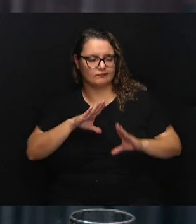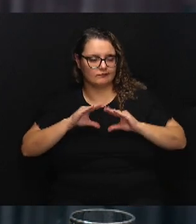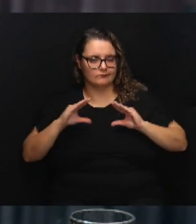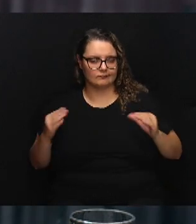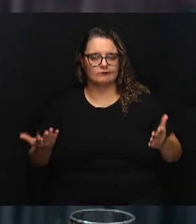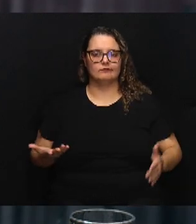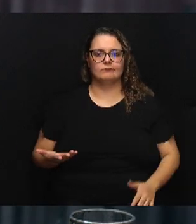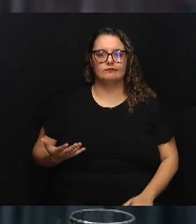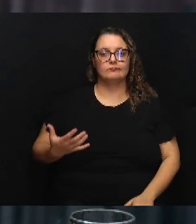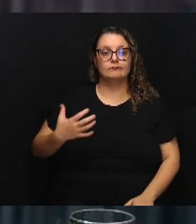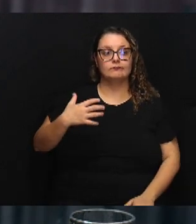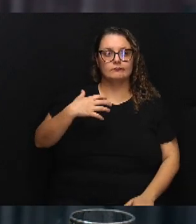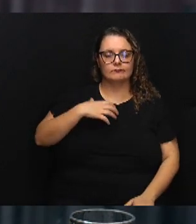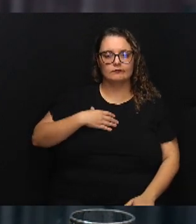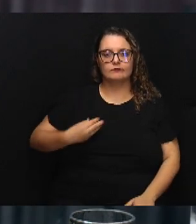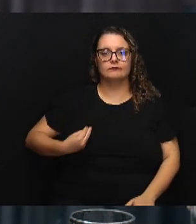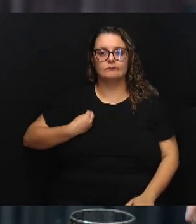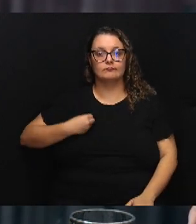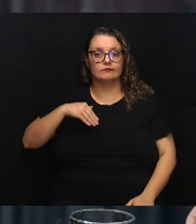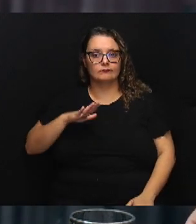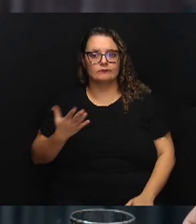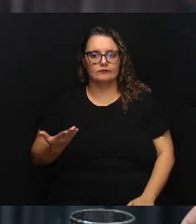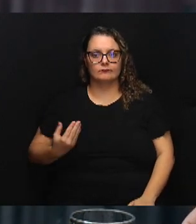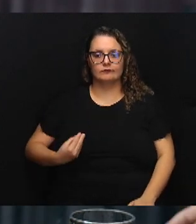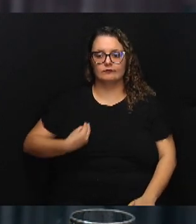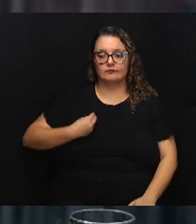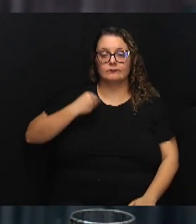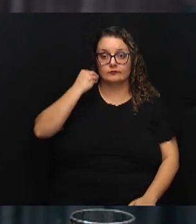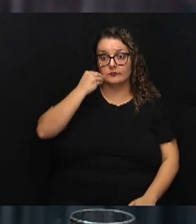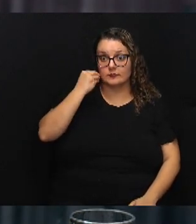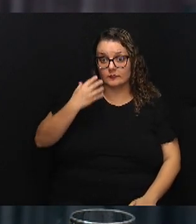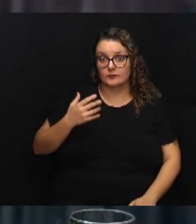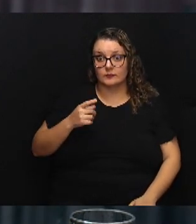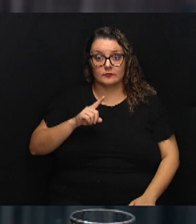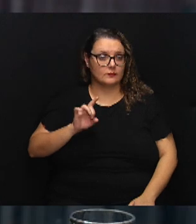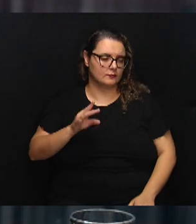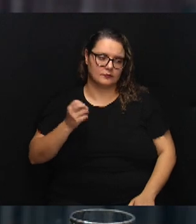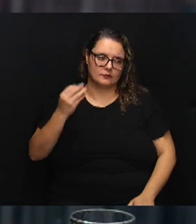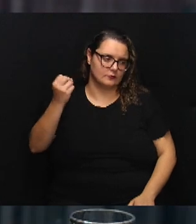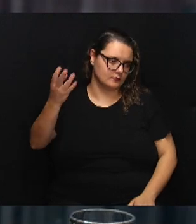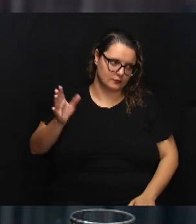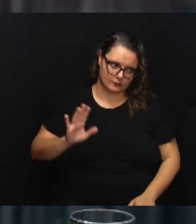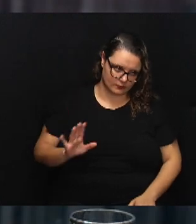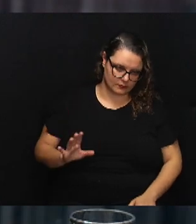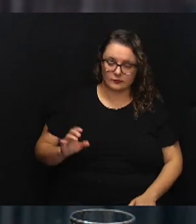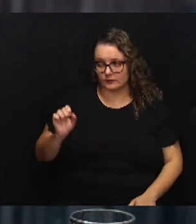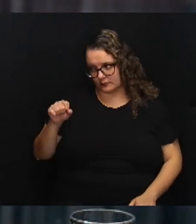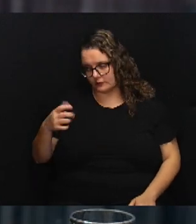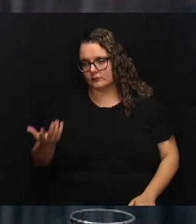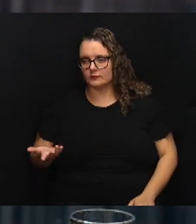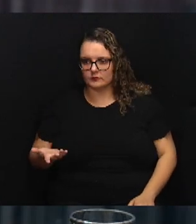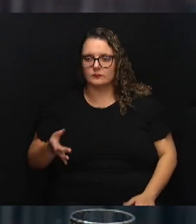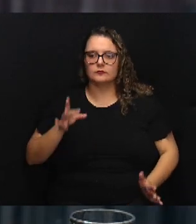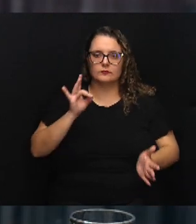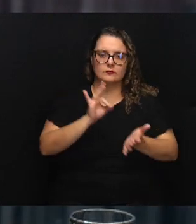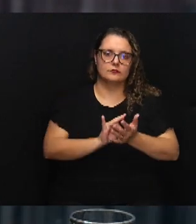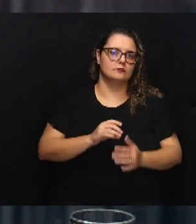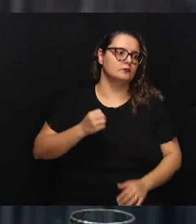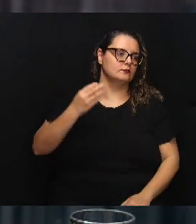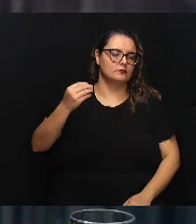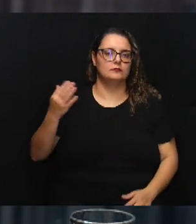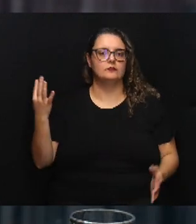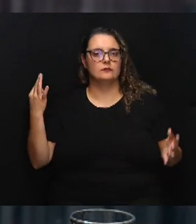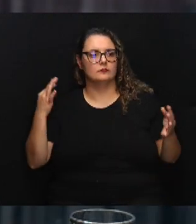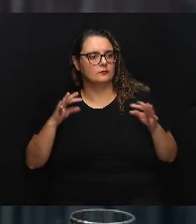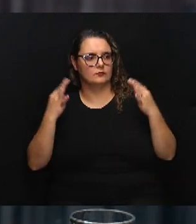viver, né, a vida, né? Quando a gente fala de viver a vida, obviamente, não se trata só de viagens, Sim. trata-se de realmente viajar em família, sair um